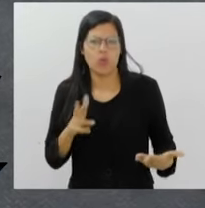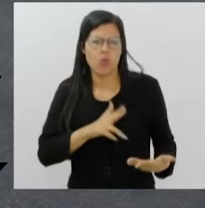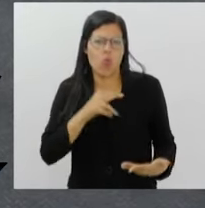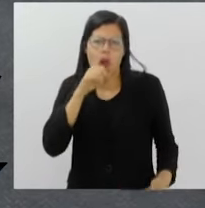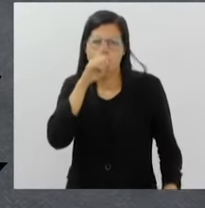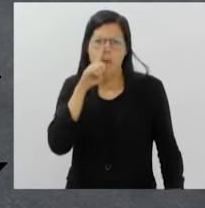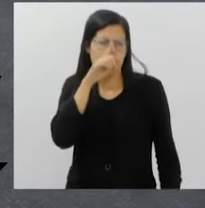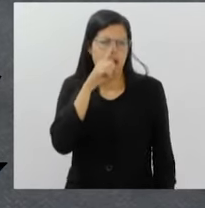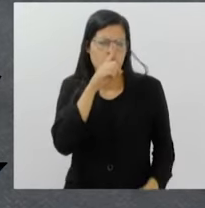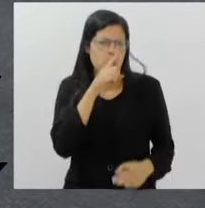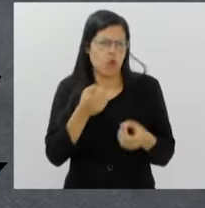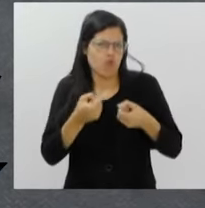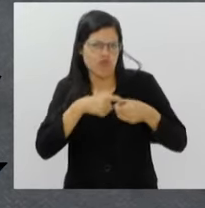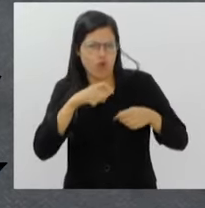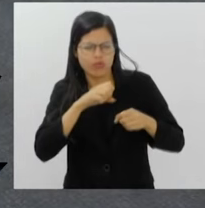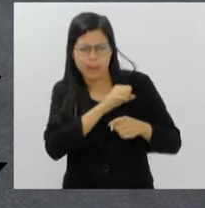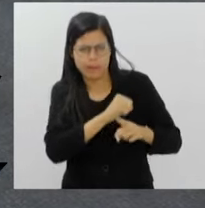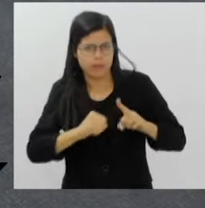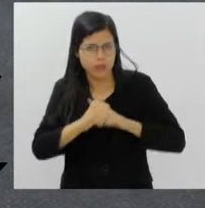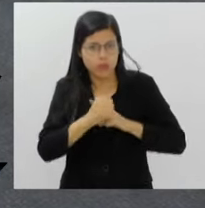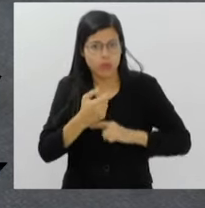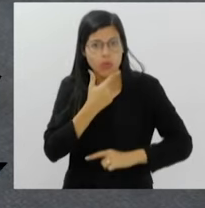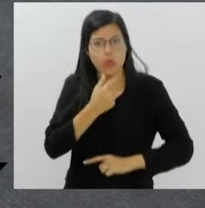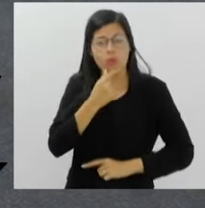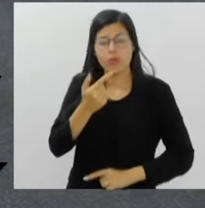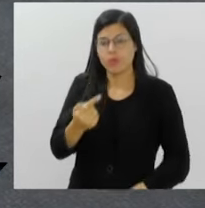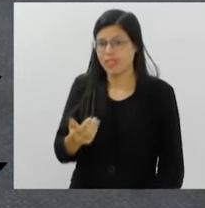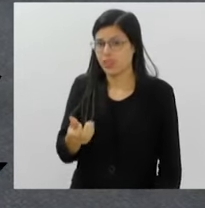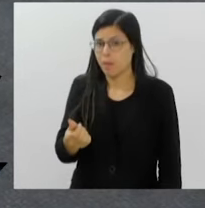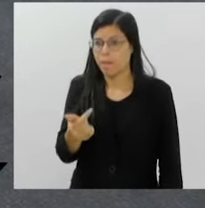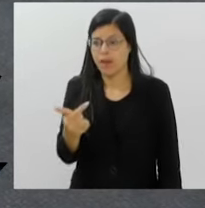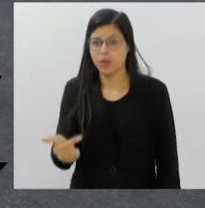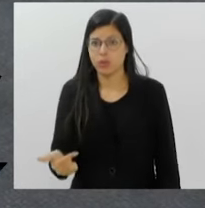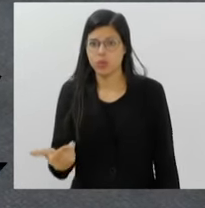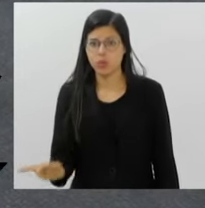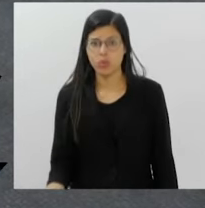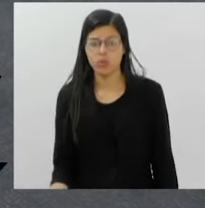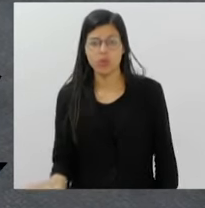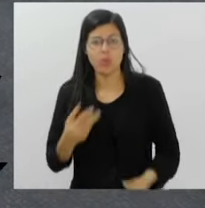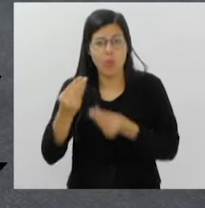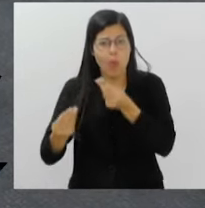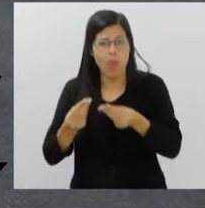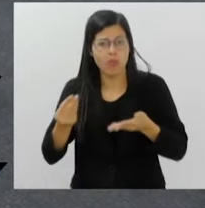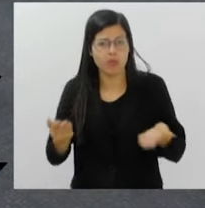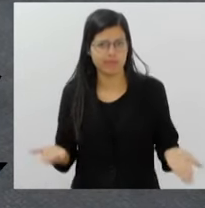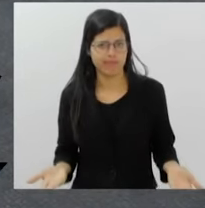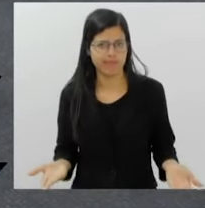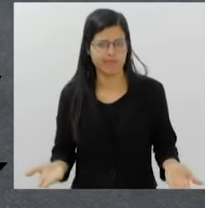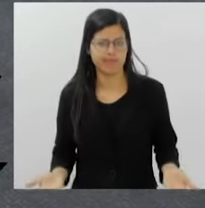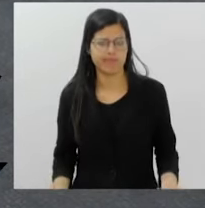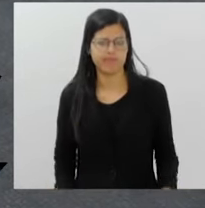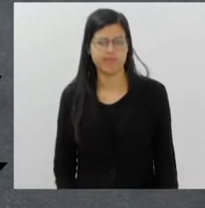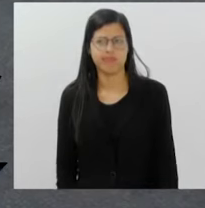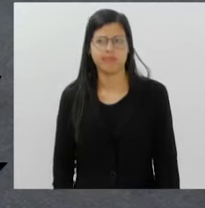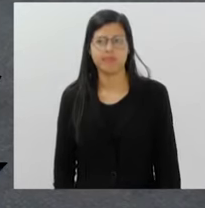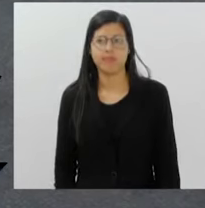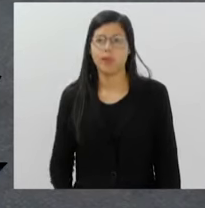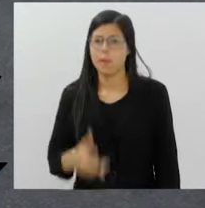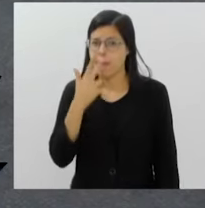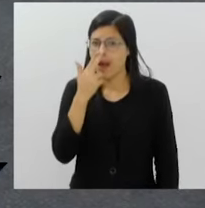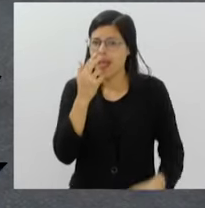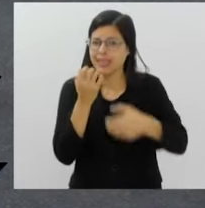perigo à sociedade um homem com 762? É loucura. É